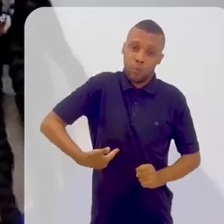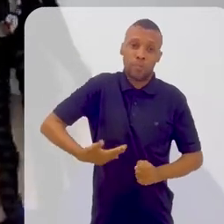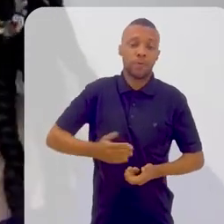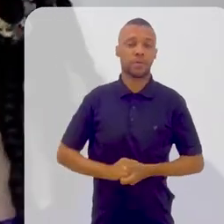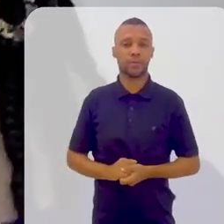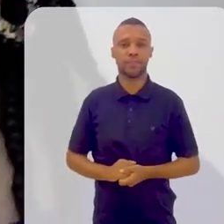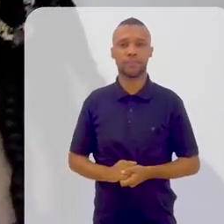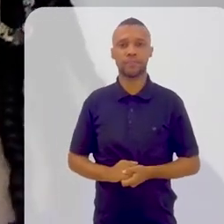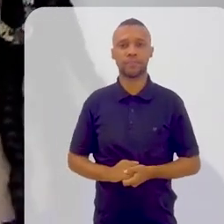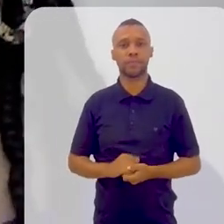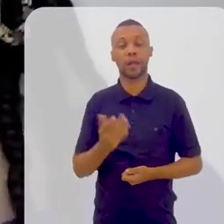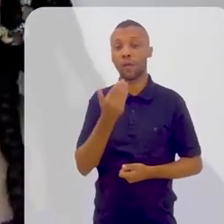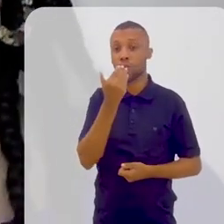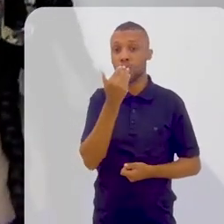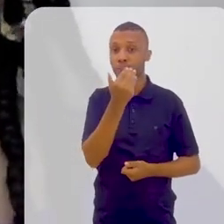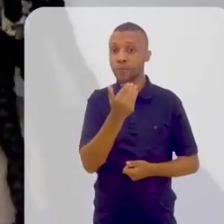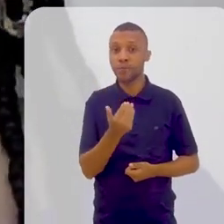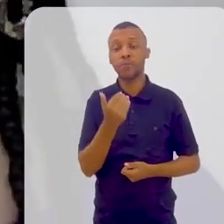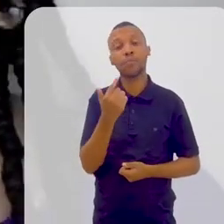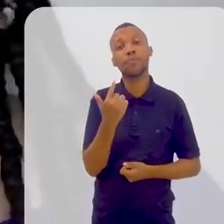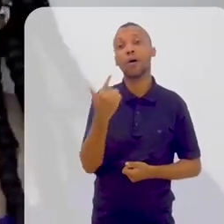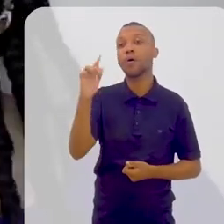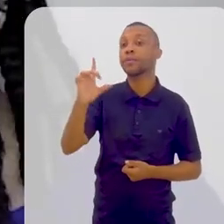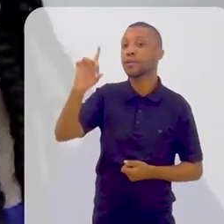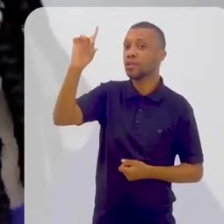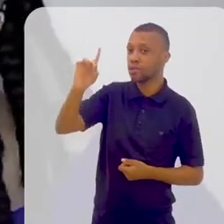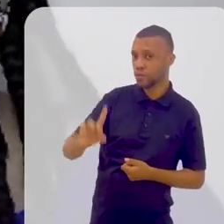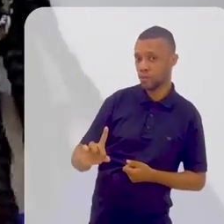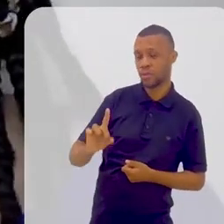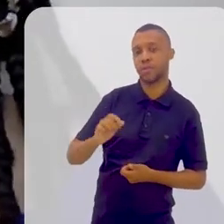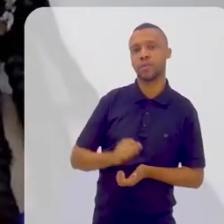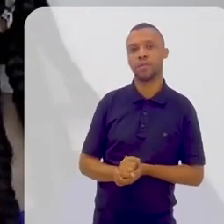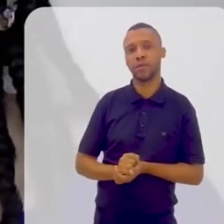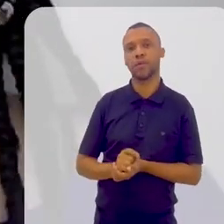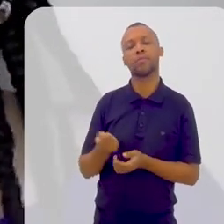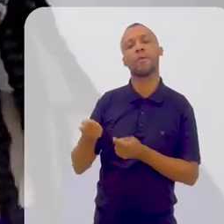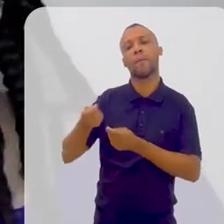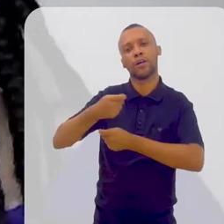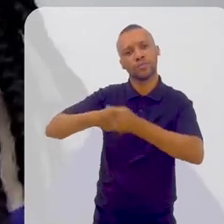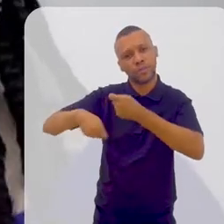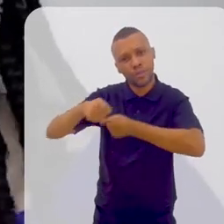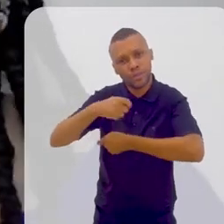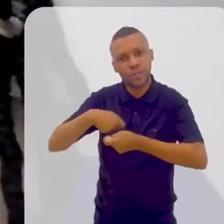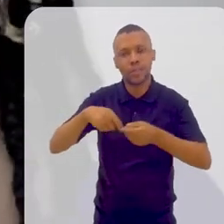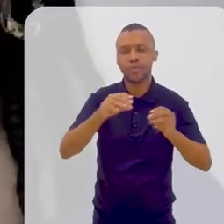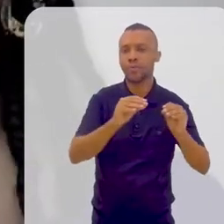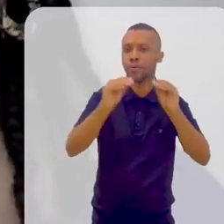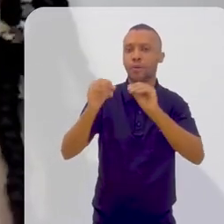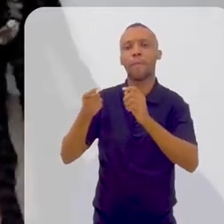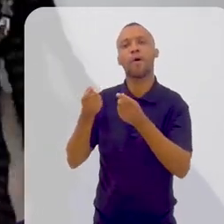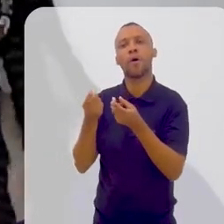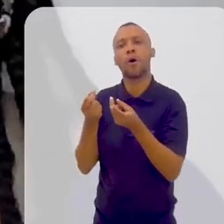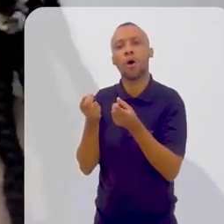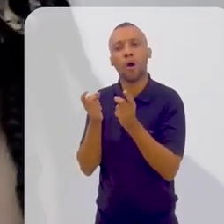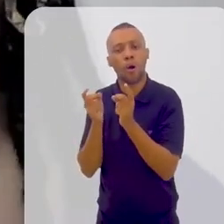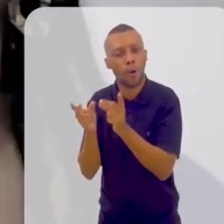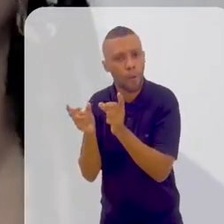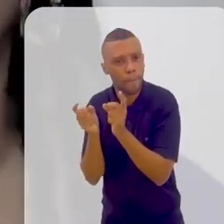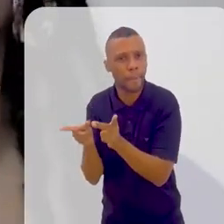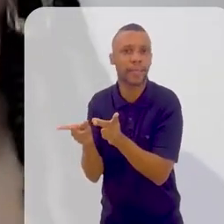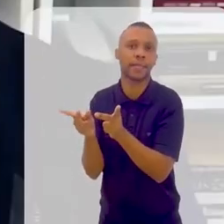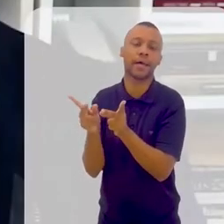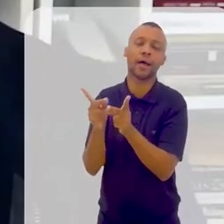pública, fui solicitada para uma outra diretoria. Fui para o administrativo, depois fui para o comercial